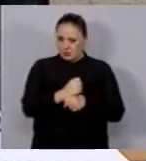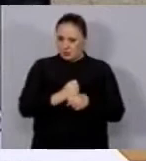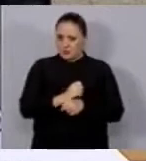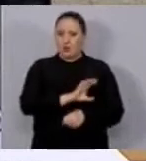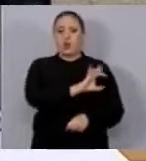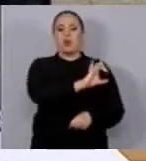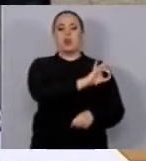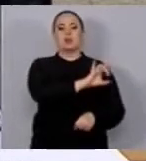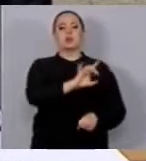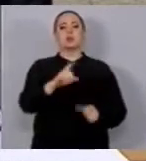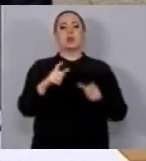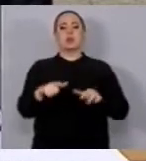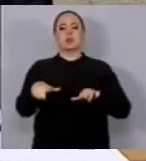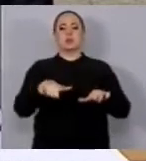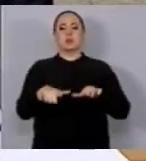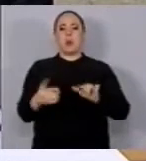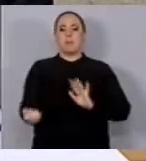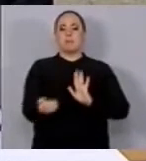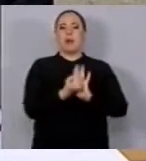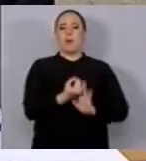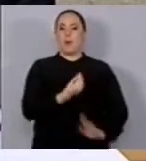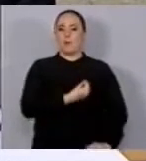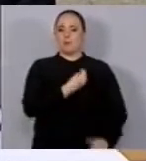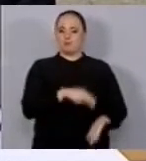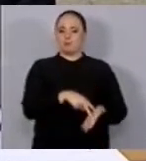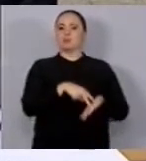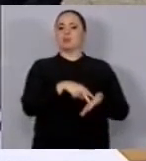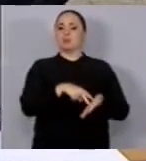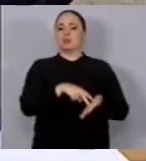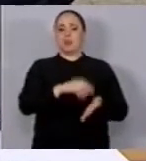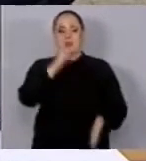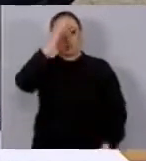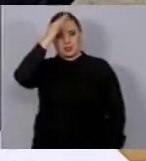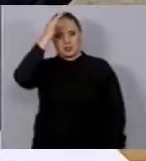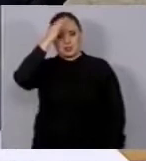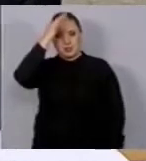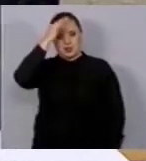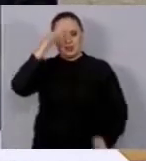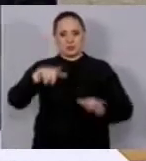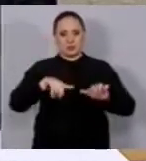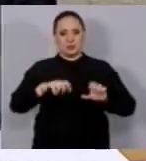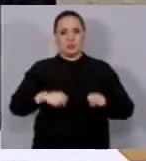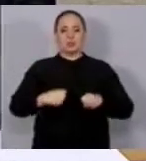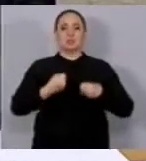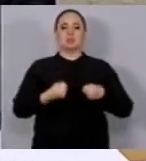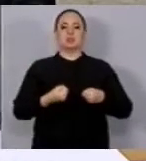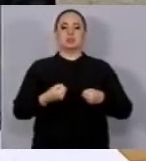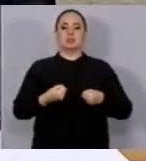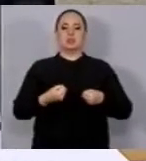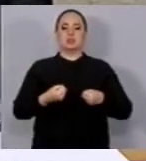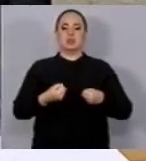desses cargos, marcou sua presença com talento, dedicação e